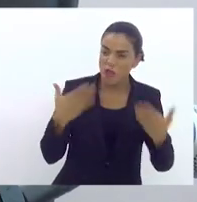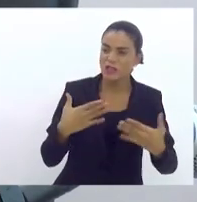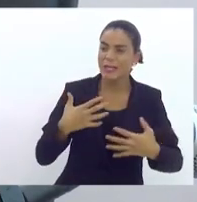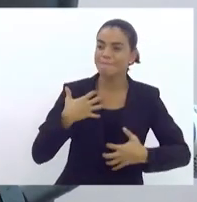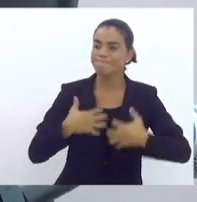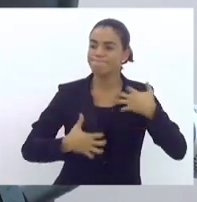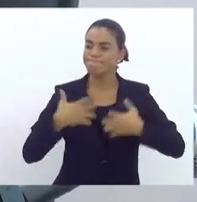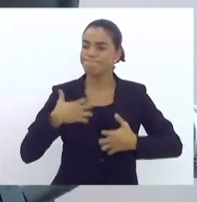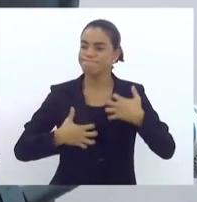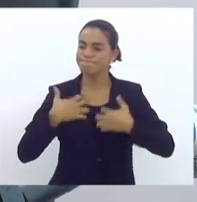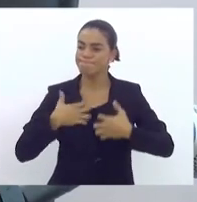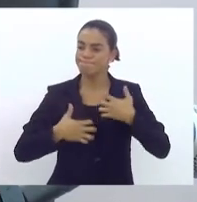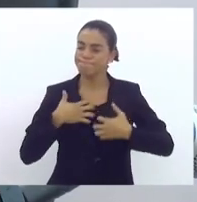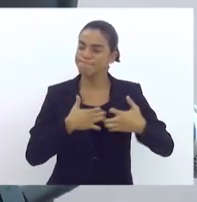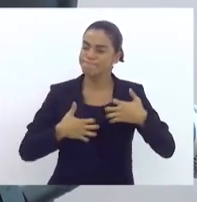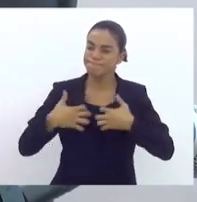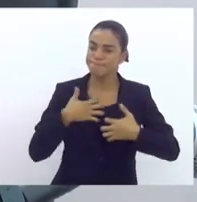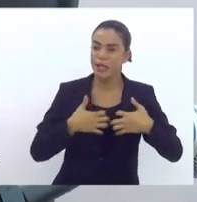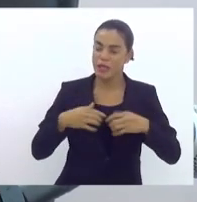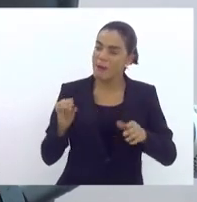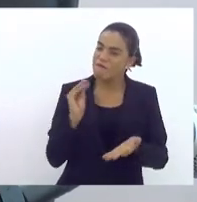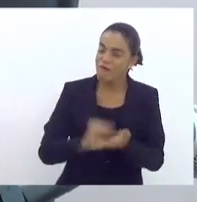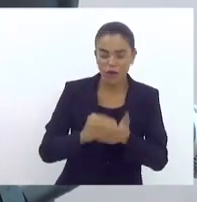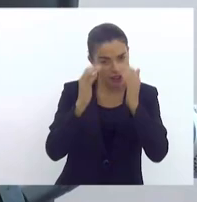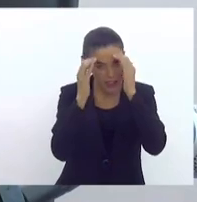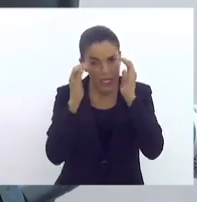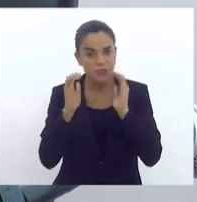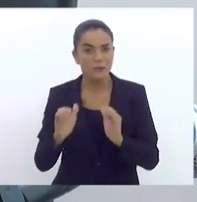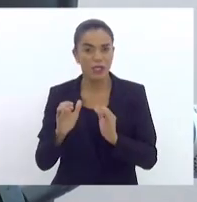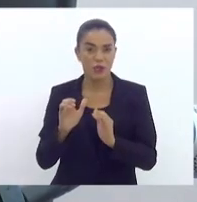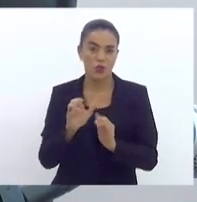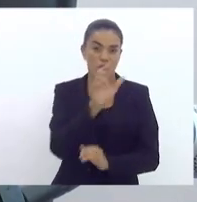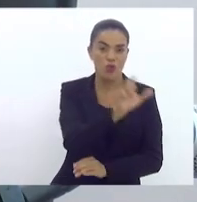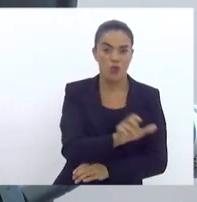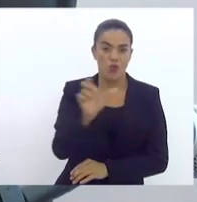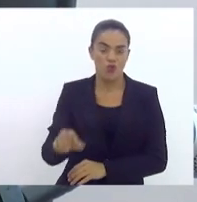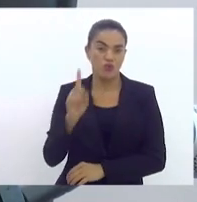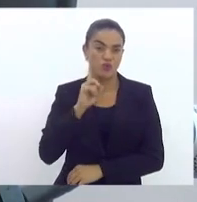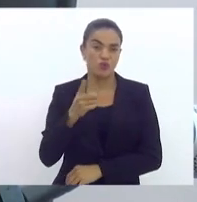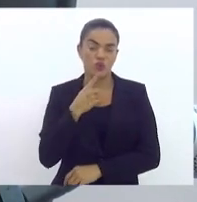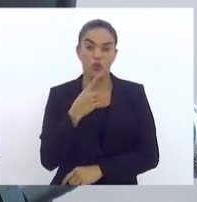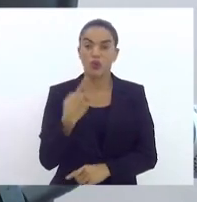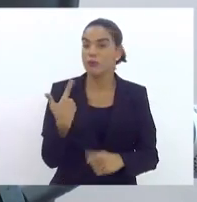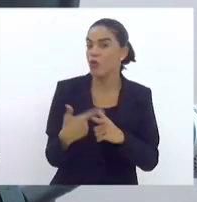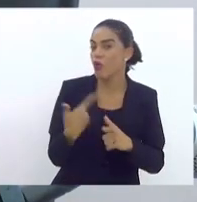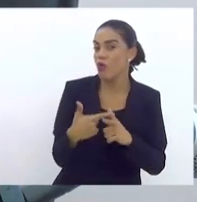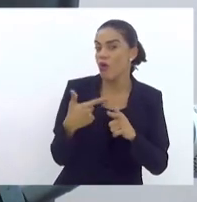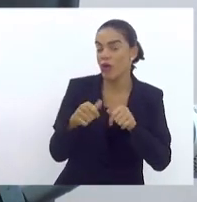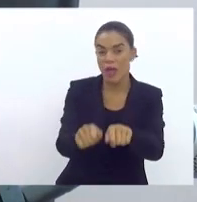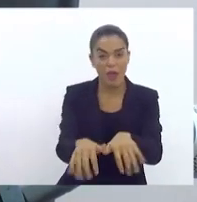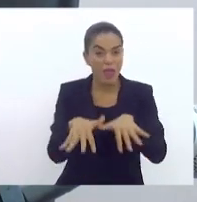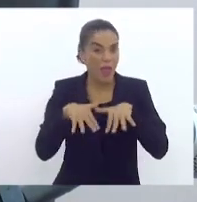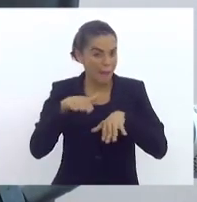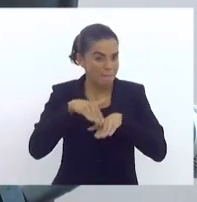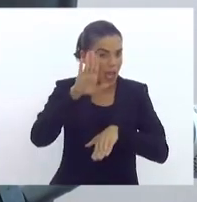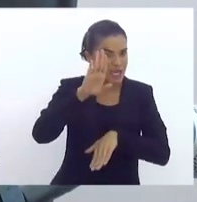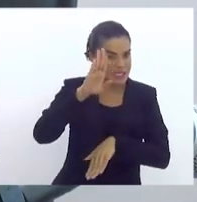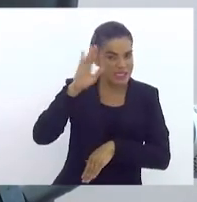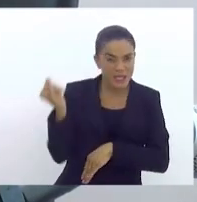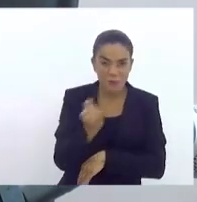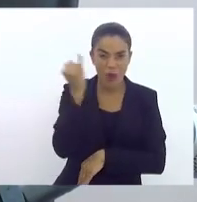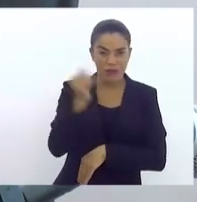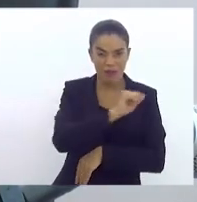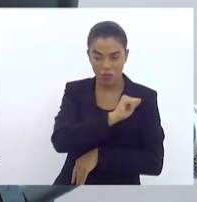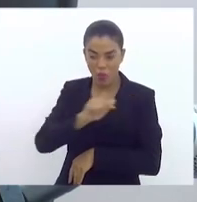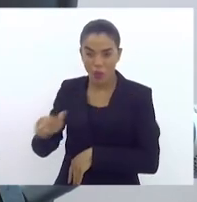não só a nossa insatisfação diz respeito porque porque que a atividade do Plenário é mais importante do que uma